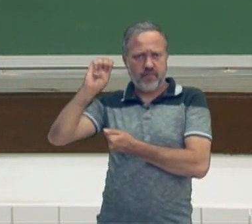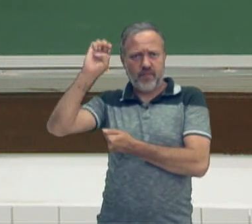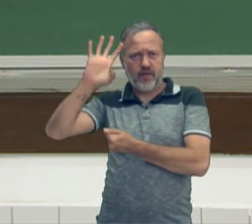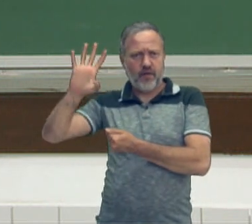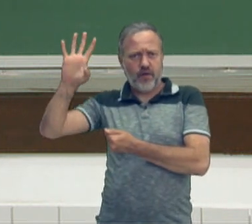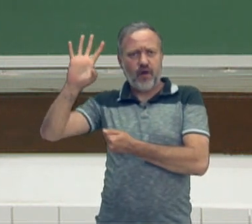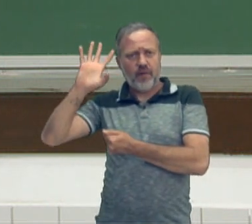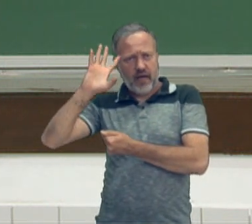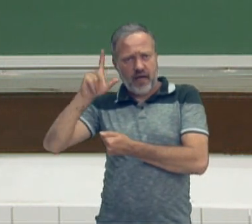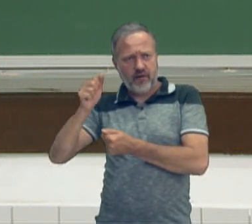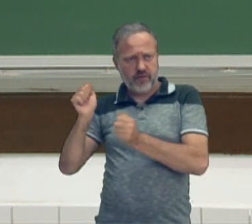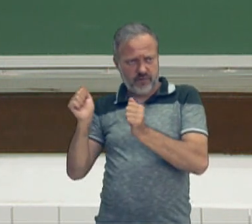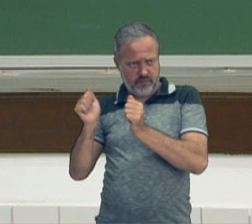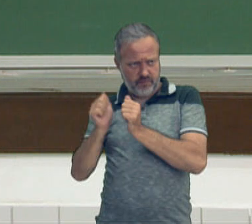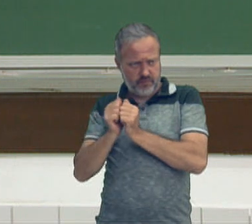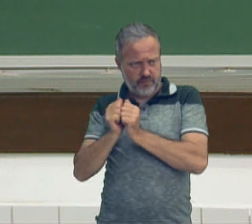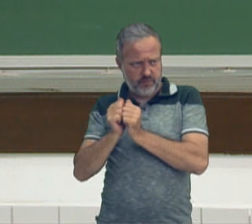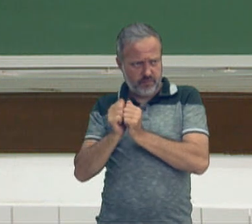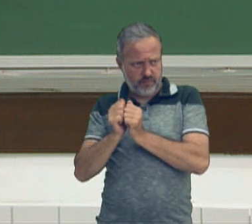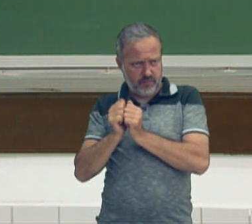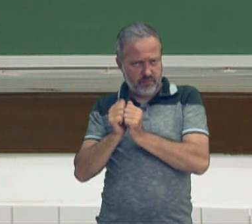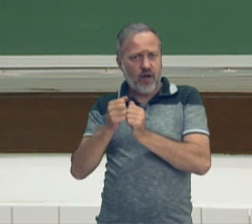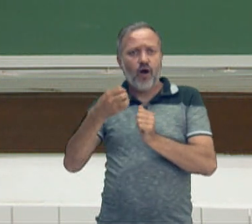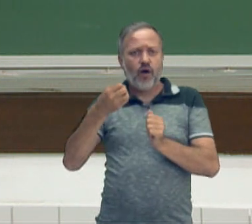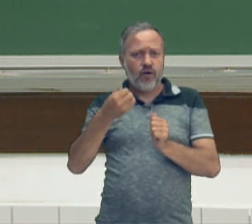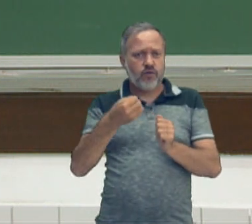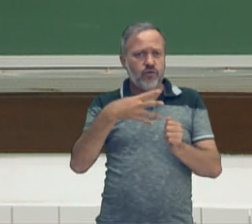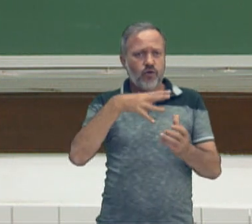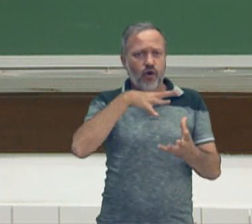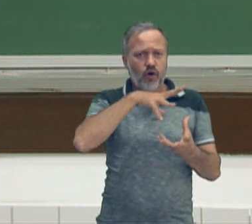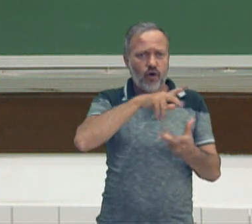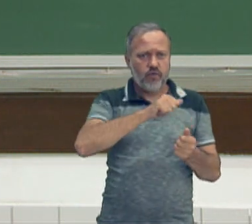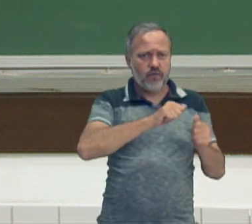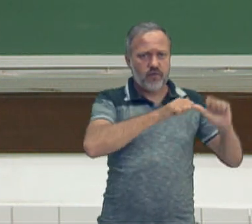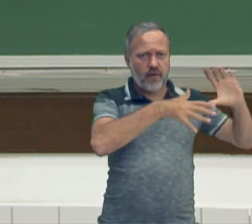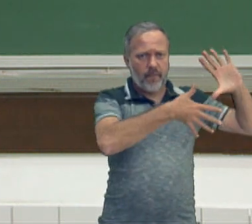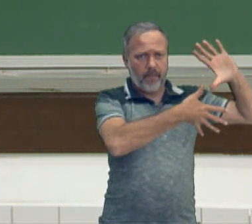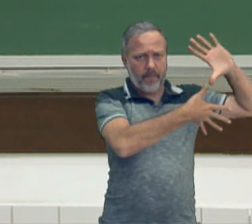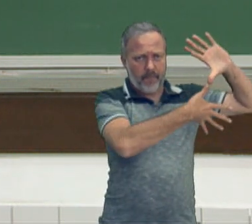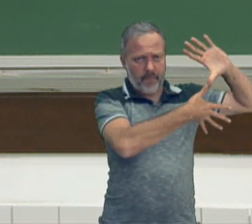África. Nós temos o Novo Mundo, que é a América, e o Novíssimo Mundo,